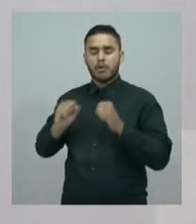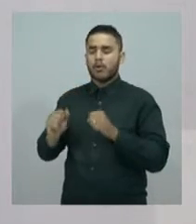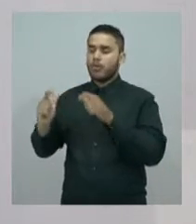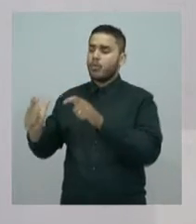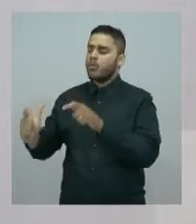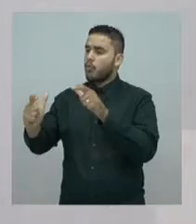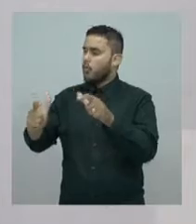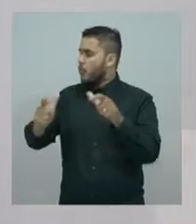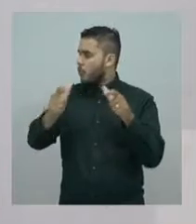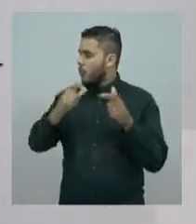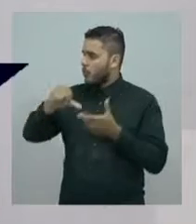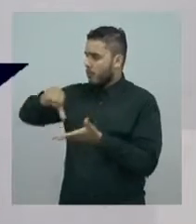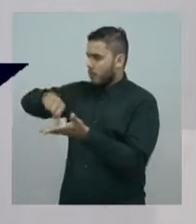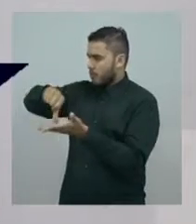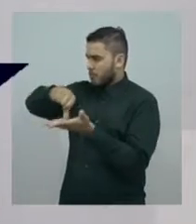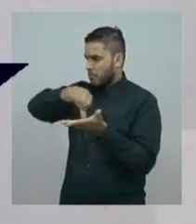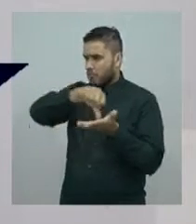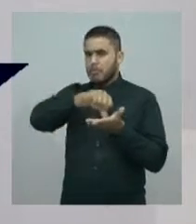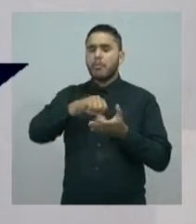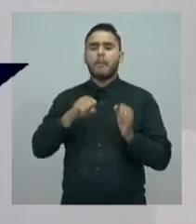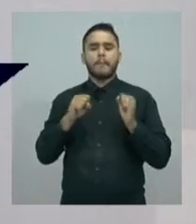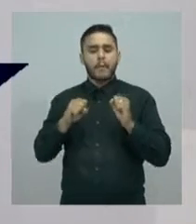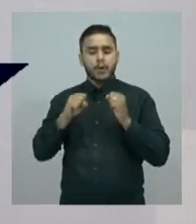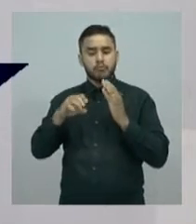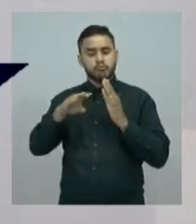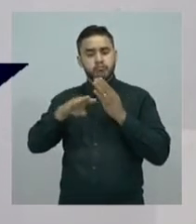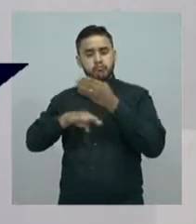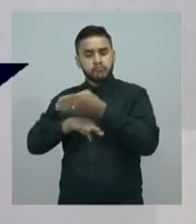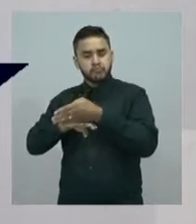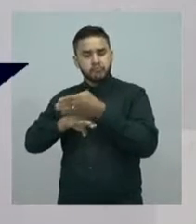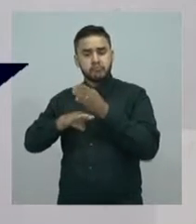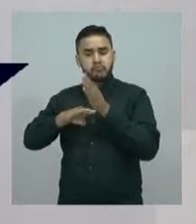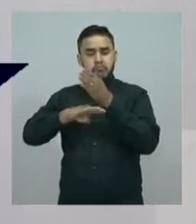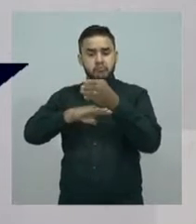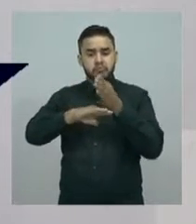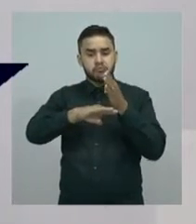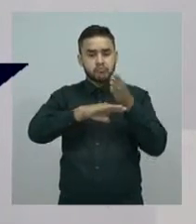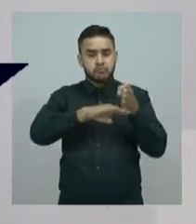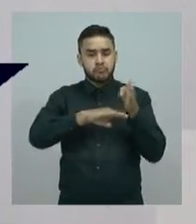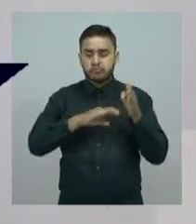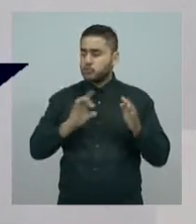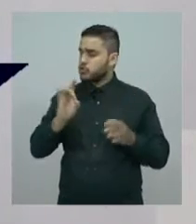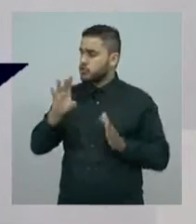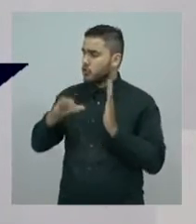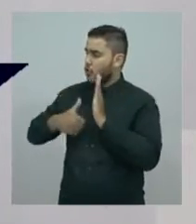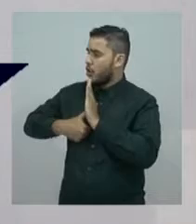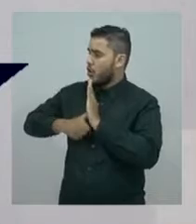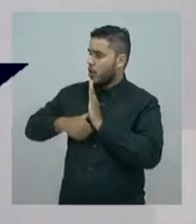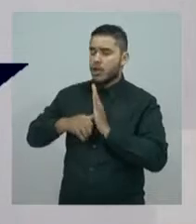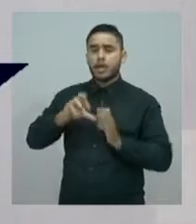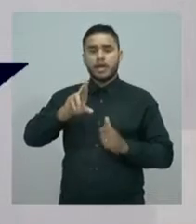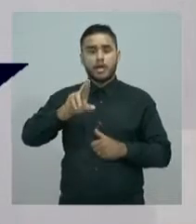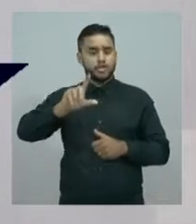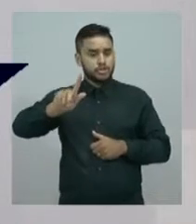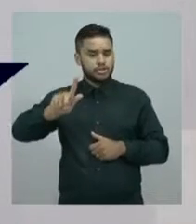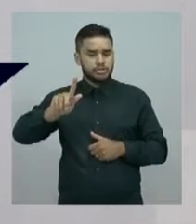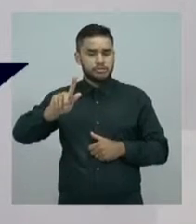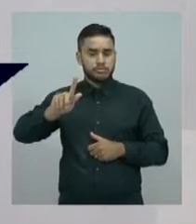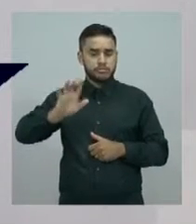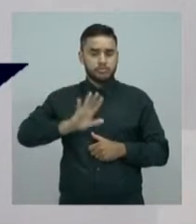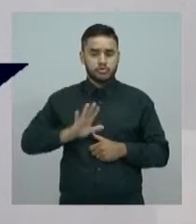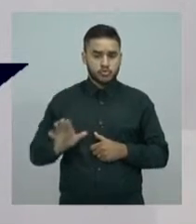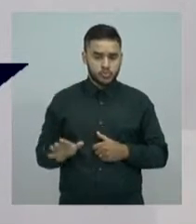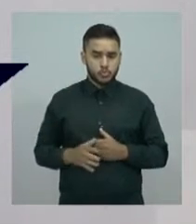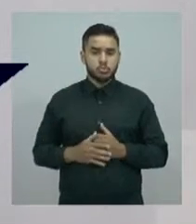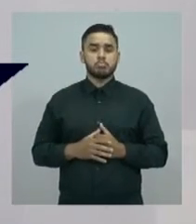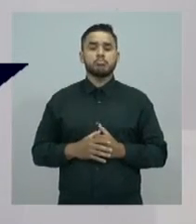nossos núcleos, qualquer um desses núcleos, e basta levar a identidade, a sua identidade,